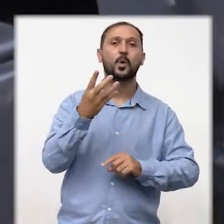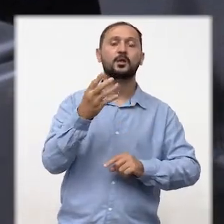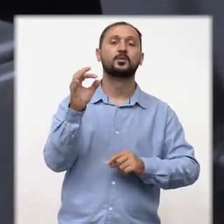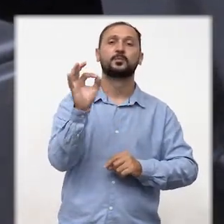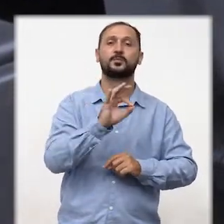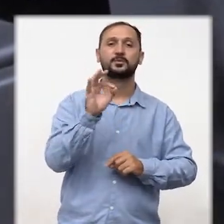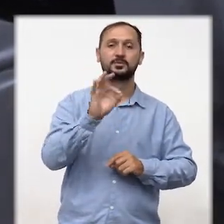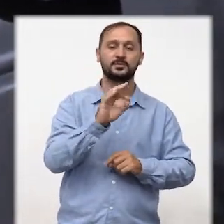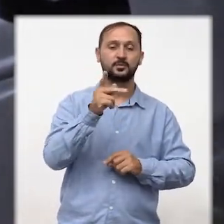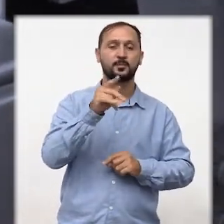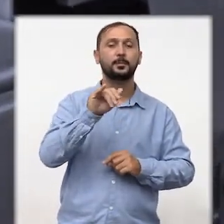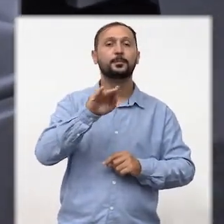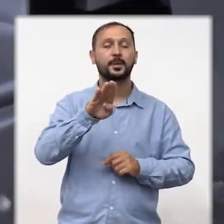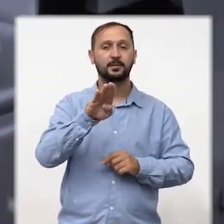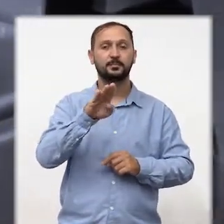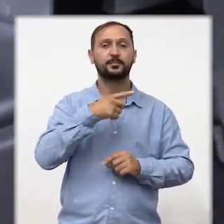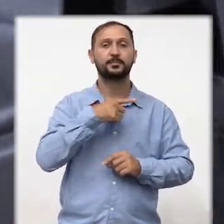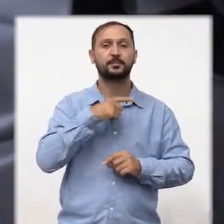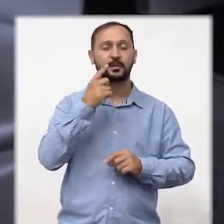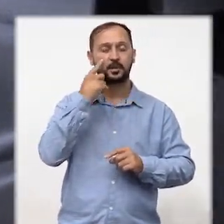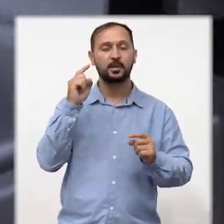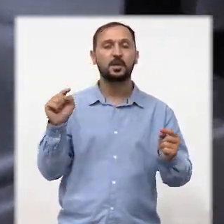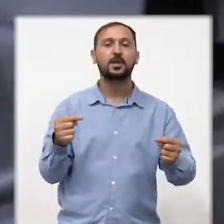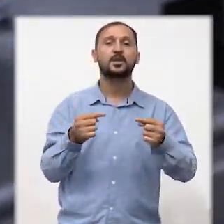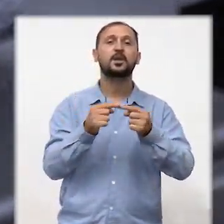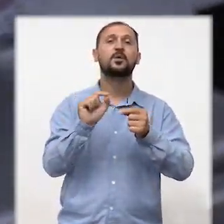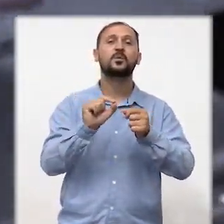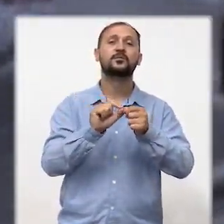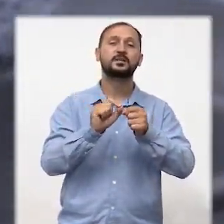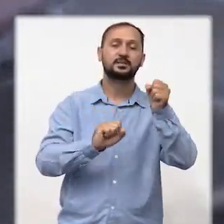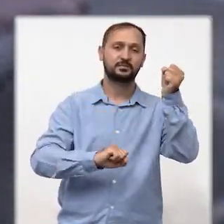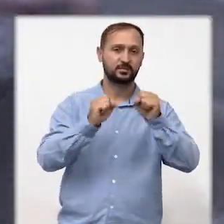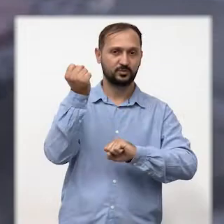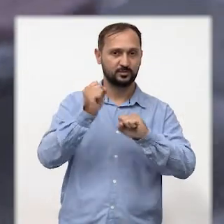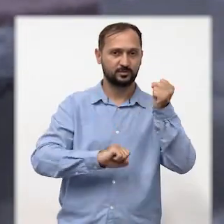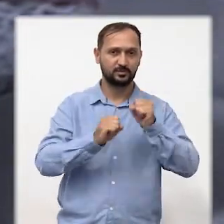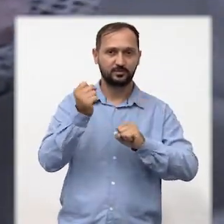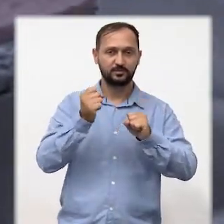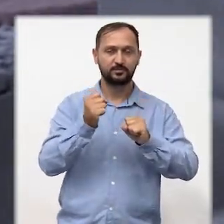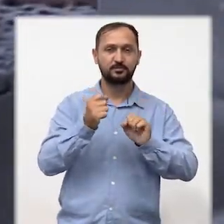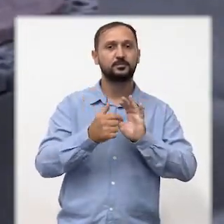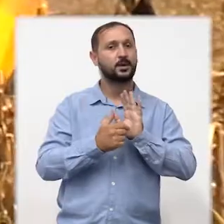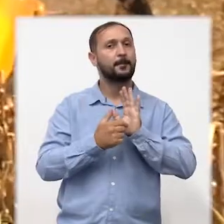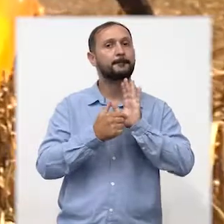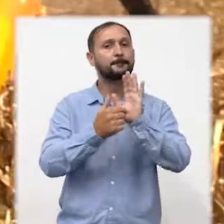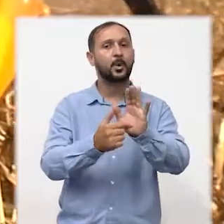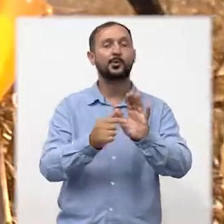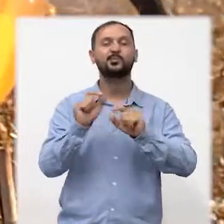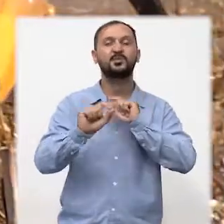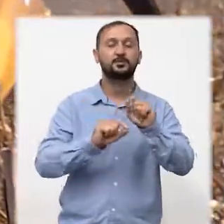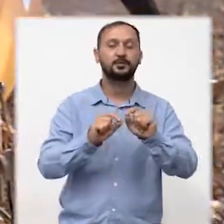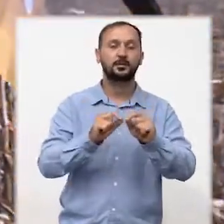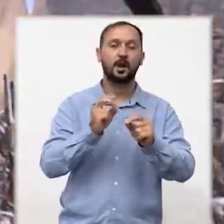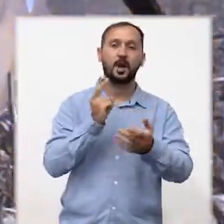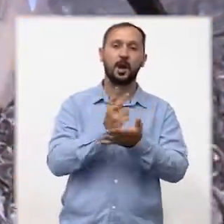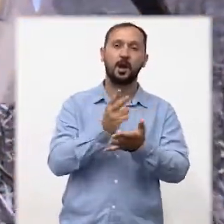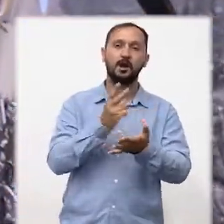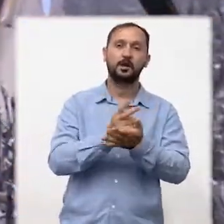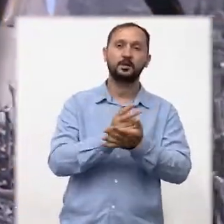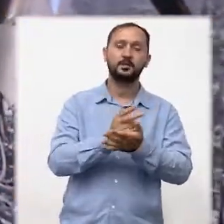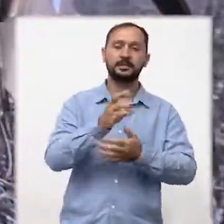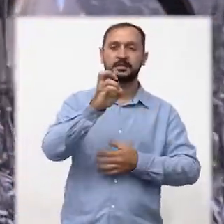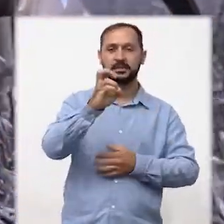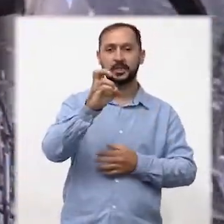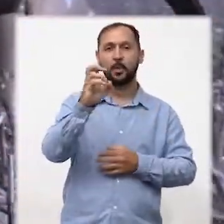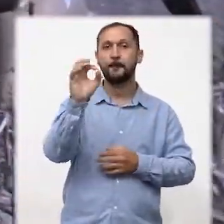4% no PIB e uma queda idêntica na produção industrial. e a projeção de retração consecutiva